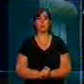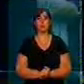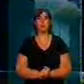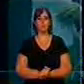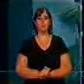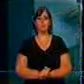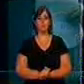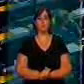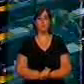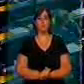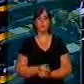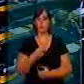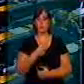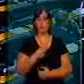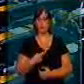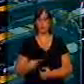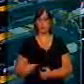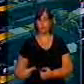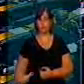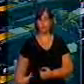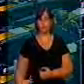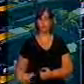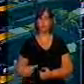Senhor presidente,